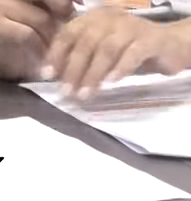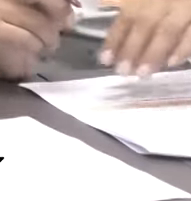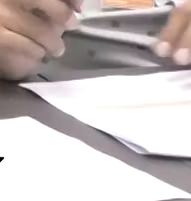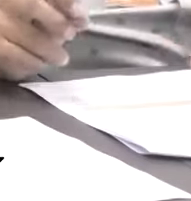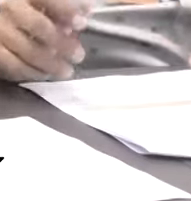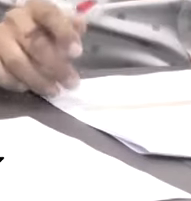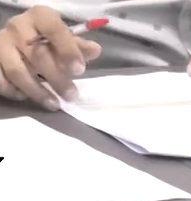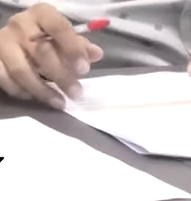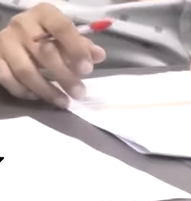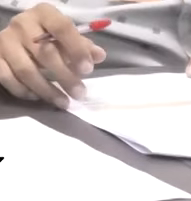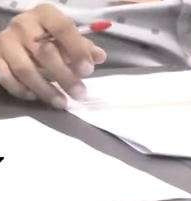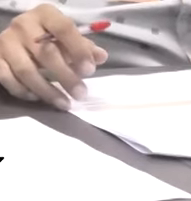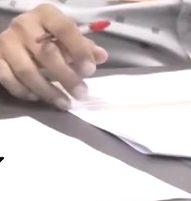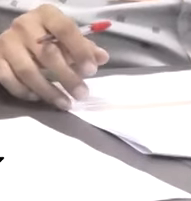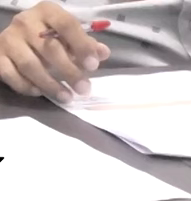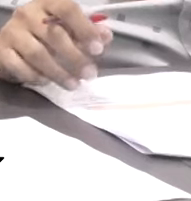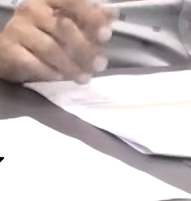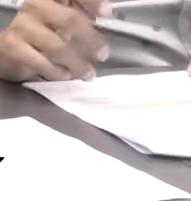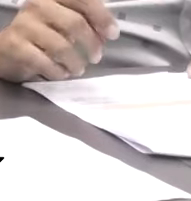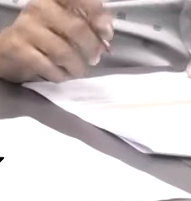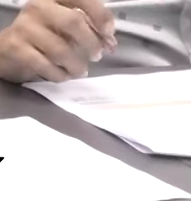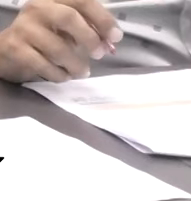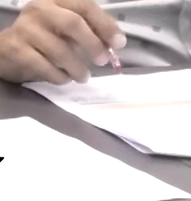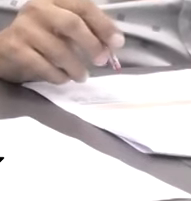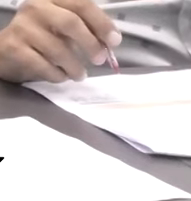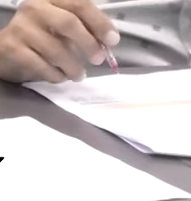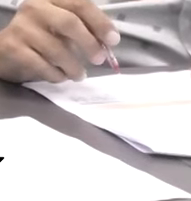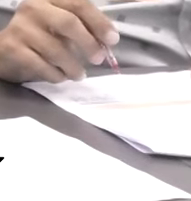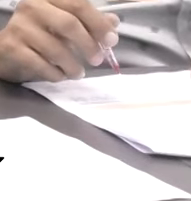Canella, obrigar a qualquer